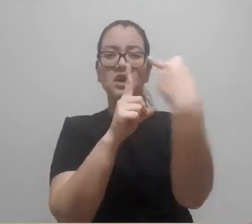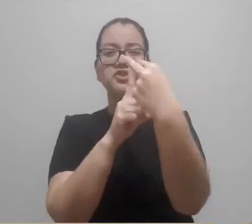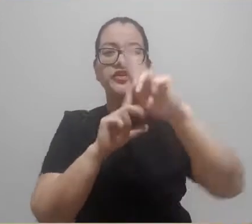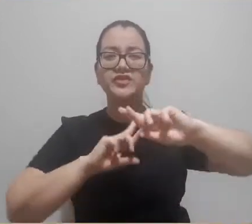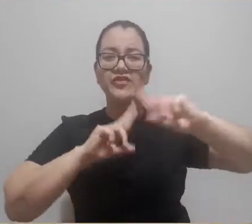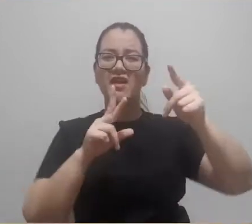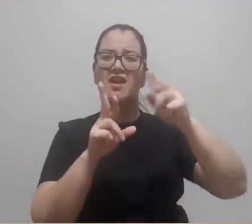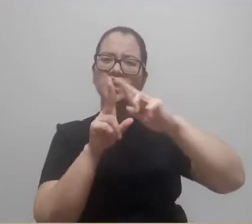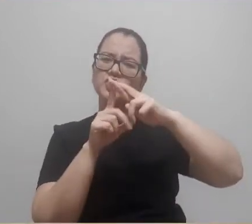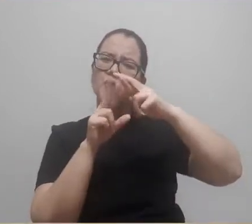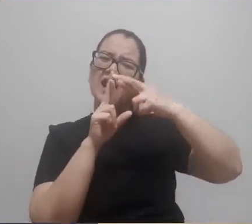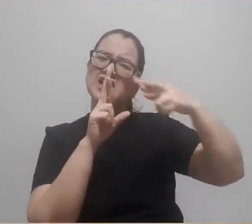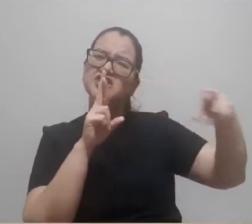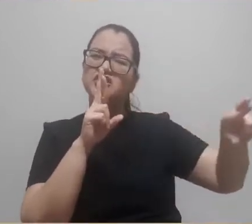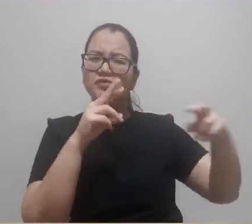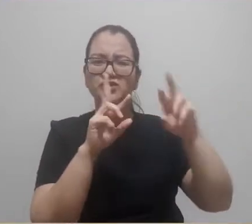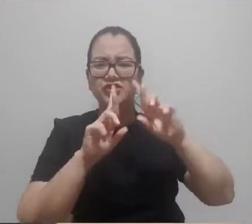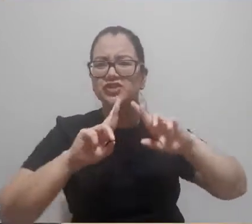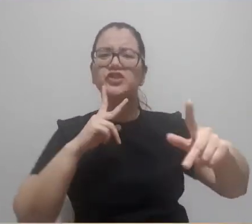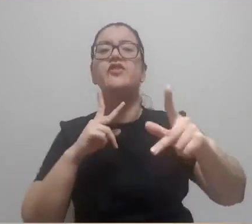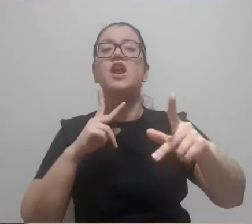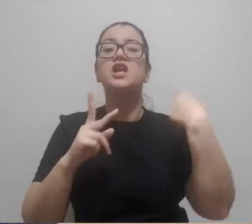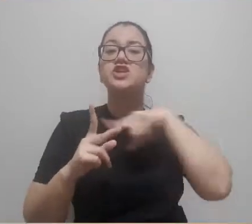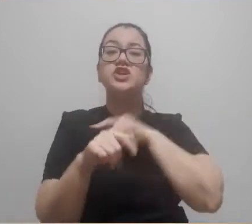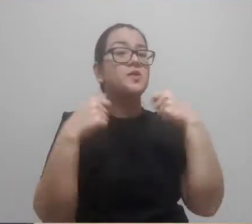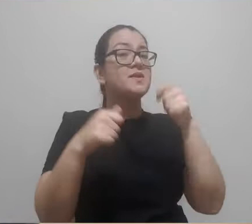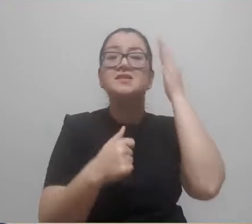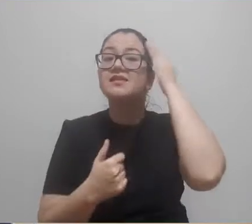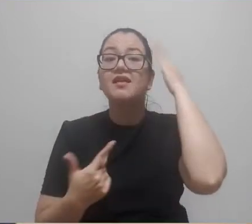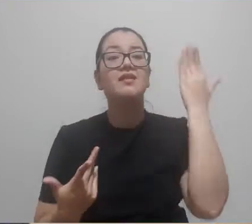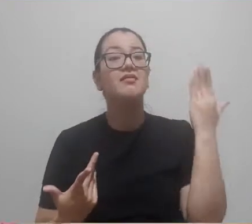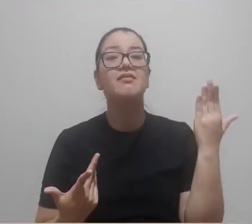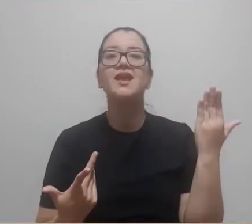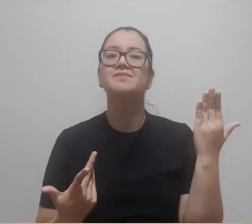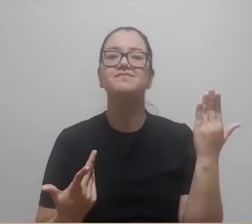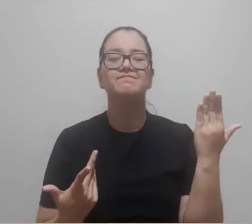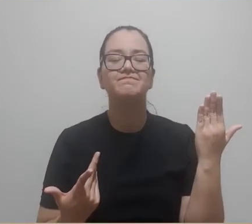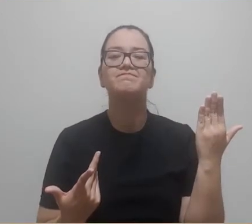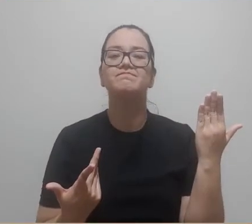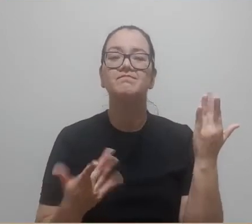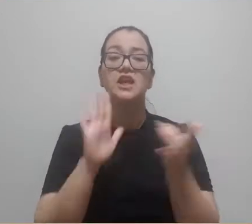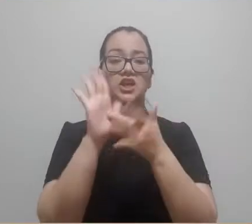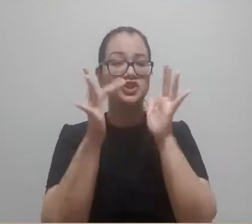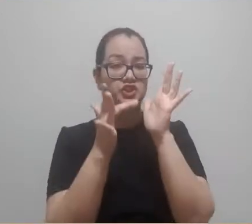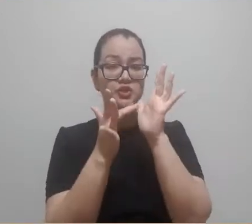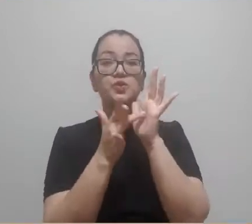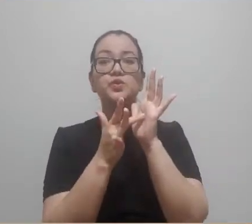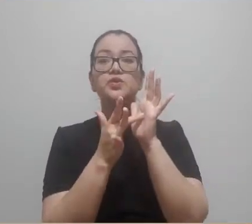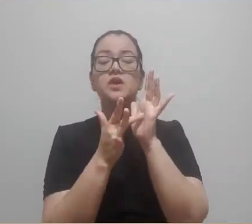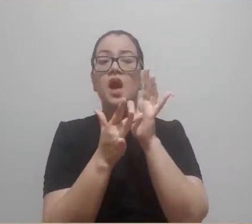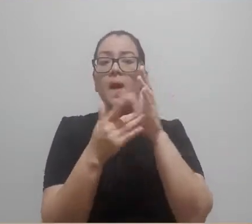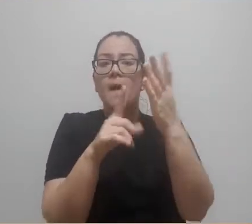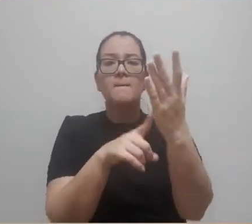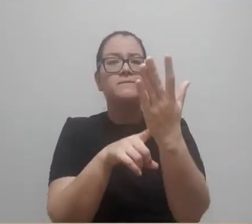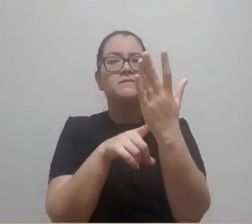perspectiva de verdadeira religiosidade e que eu e você precisamos entender. Jesus está